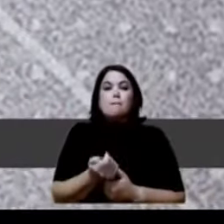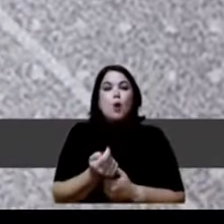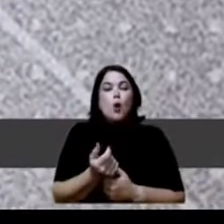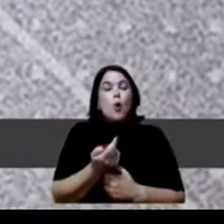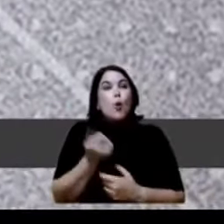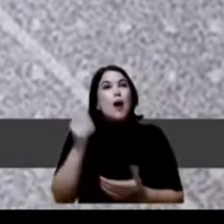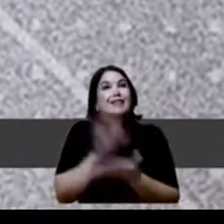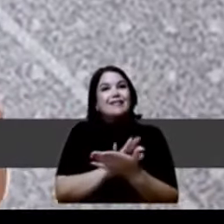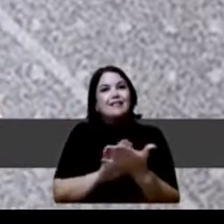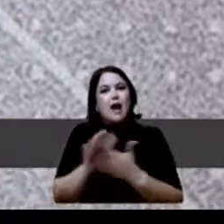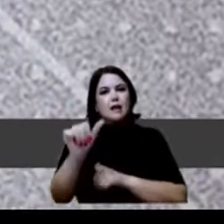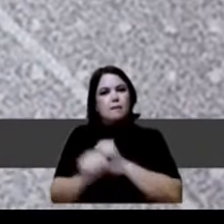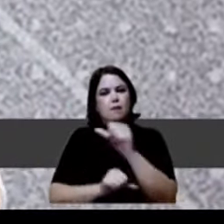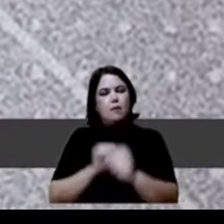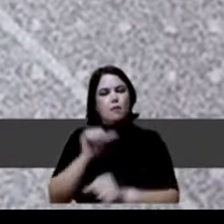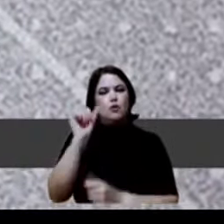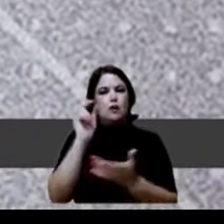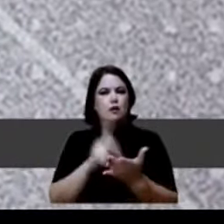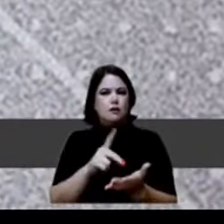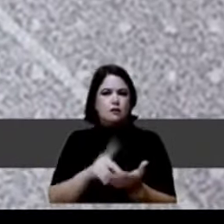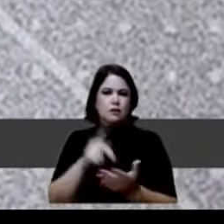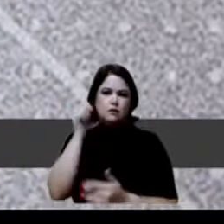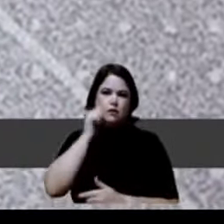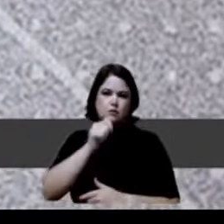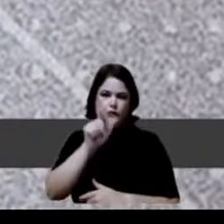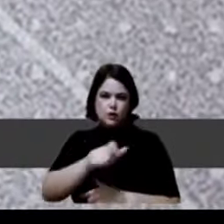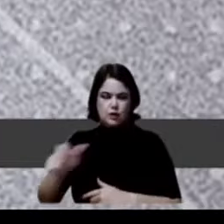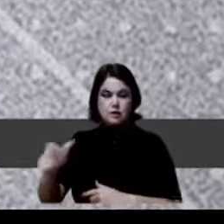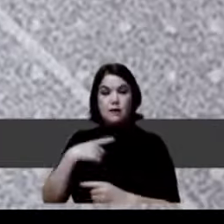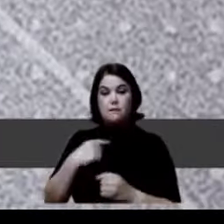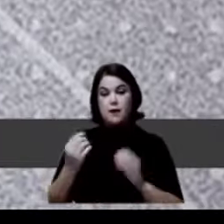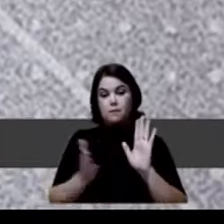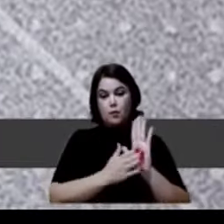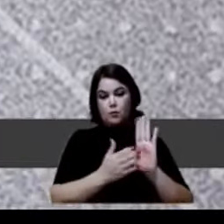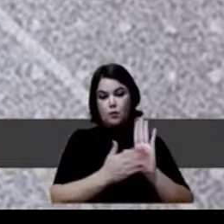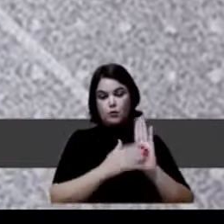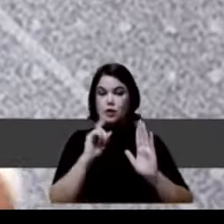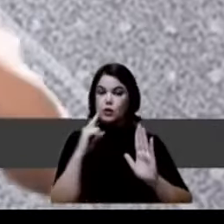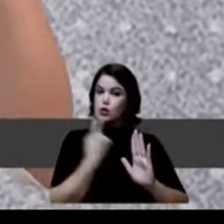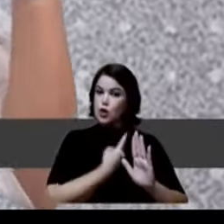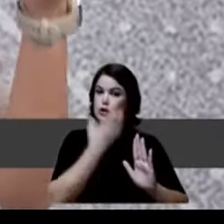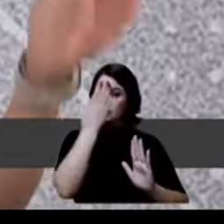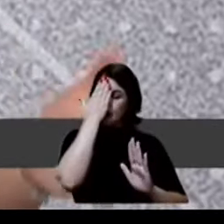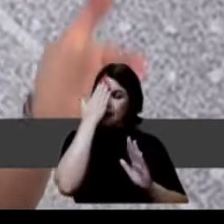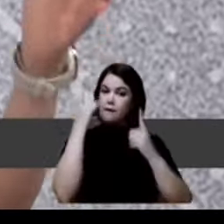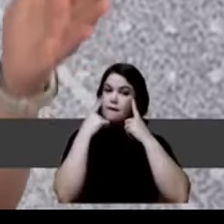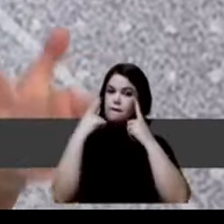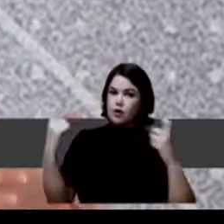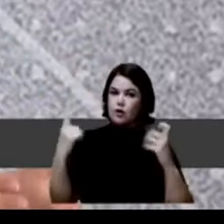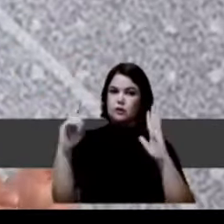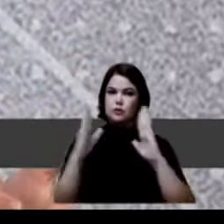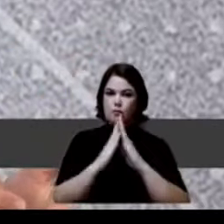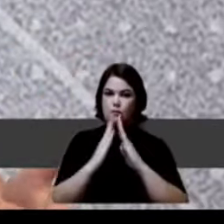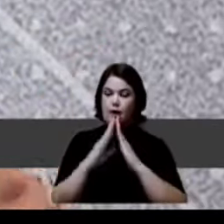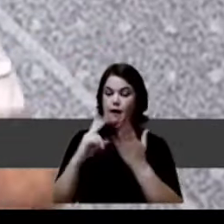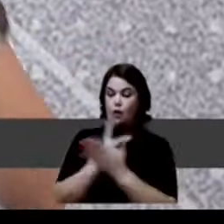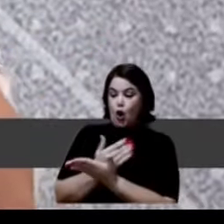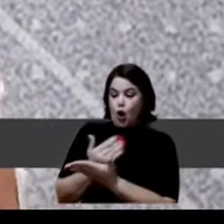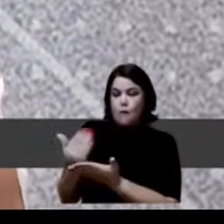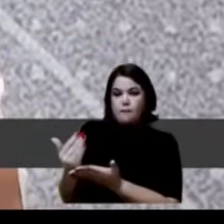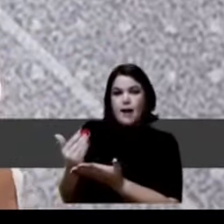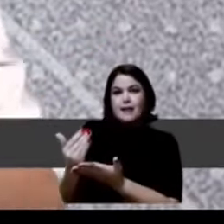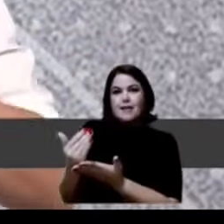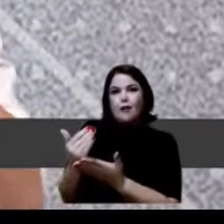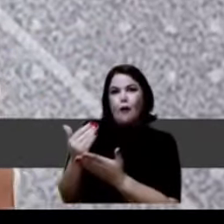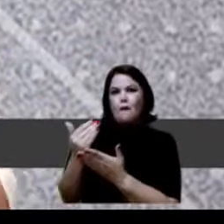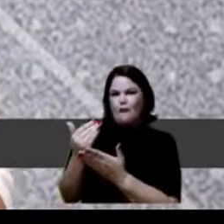para mudar essa realidade. Foi engraçada, né? E aí, trazer minha proposta. Nós a baixaria rolando. Doméstica, doméstica, ela começa com abuso psicológico. Ela mandou bem agora. É